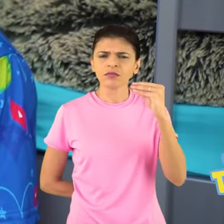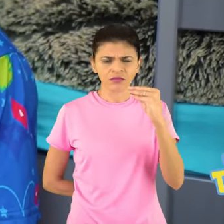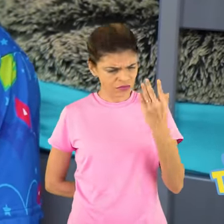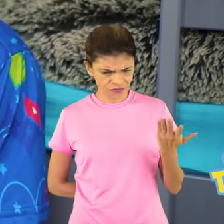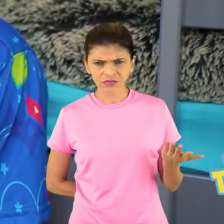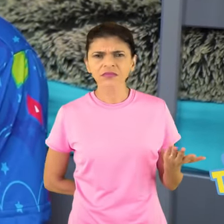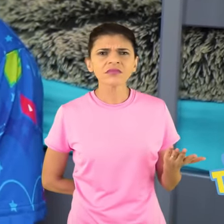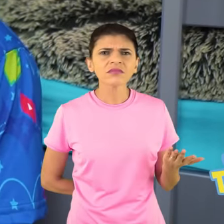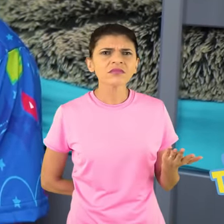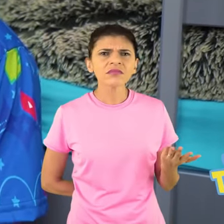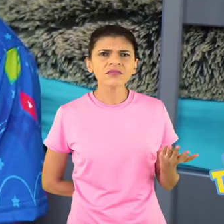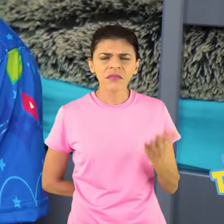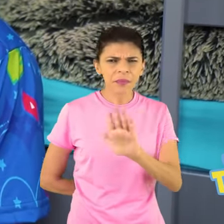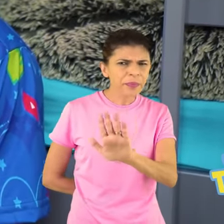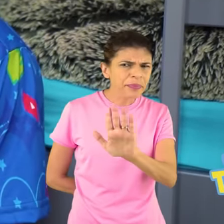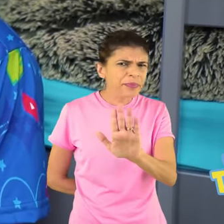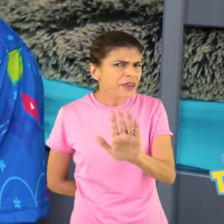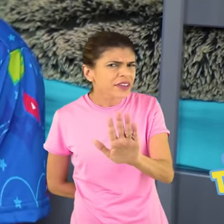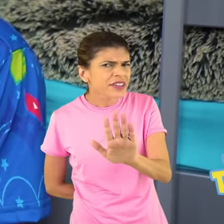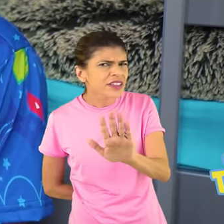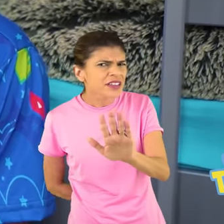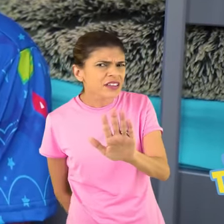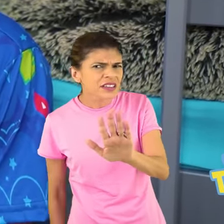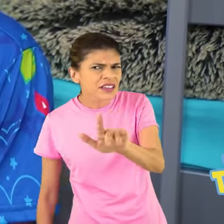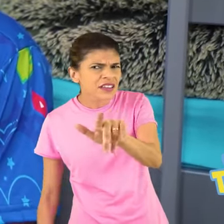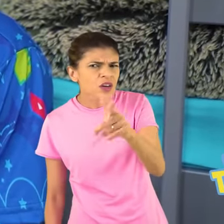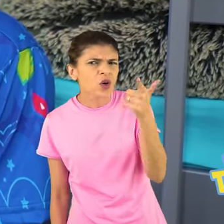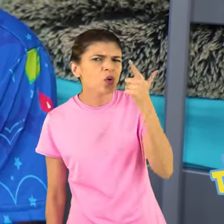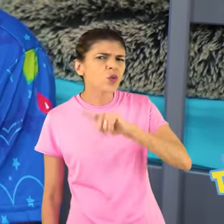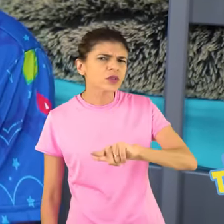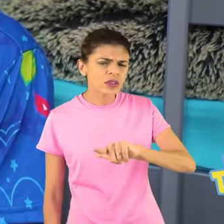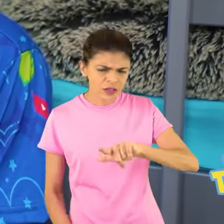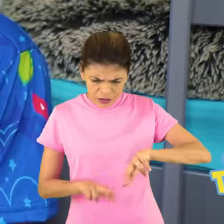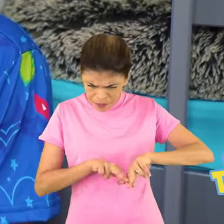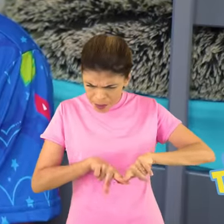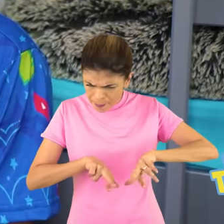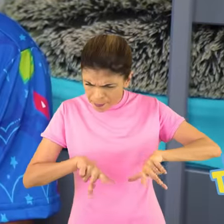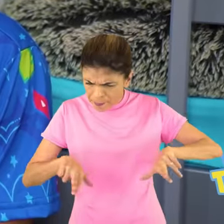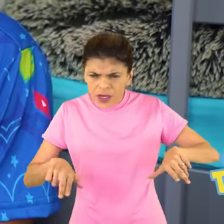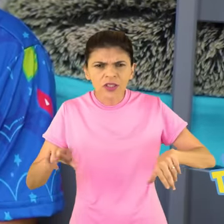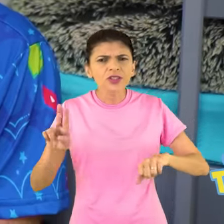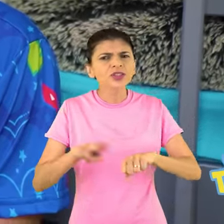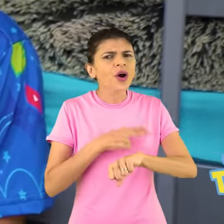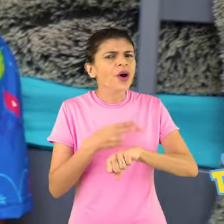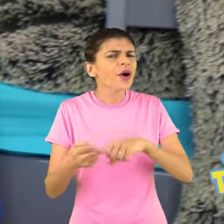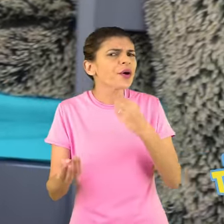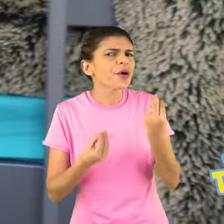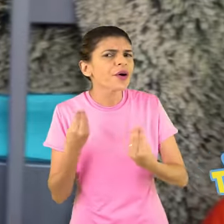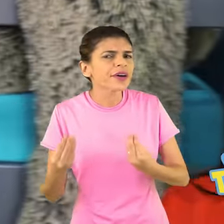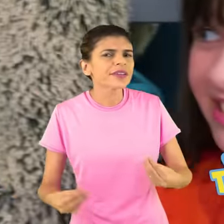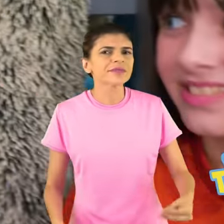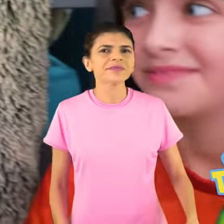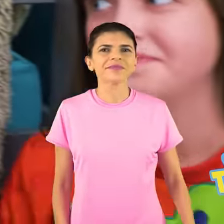Ei, mas espera aí. Como você consegue todos esses chocolates?